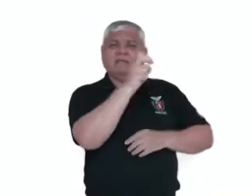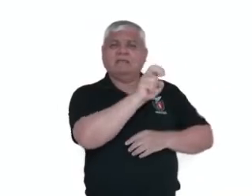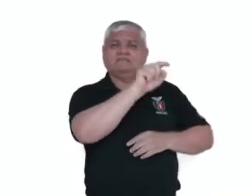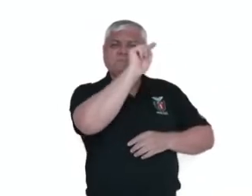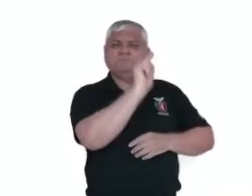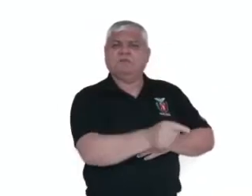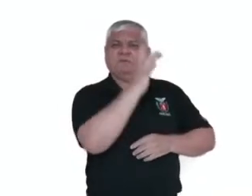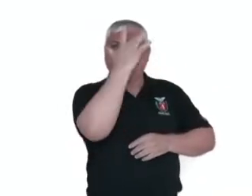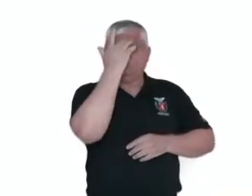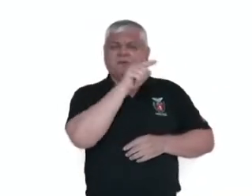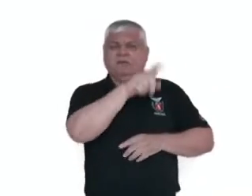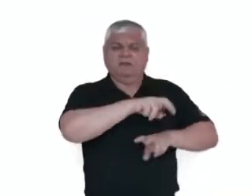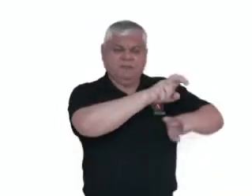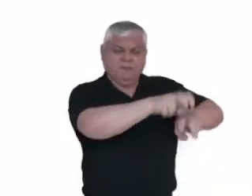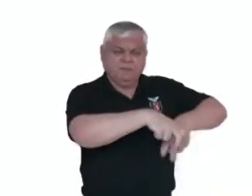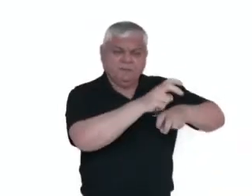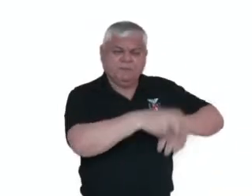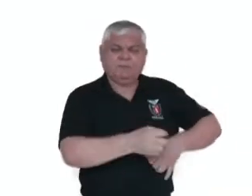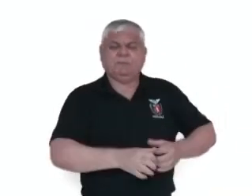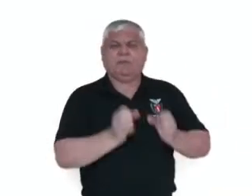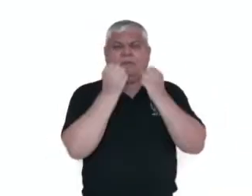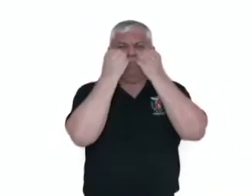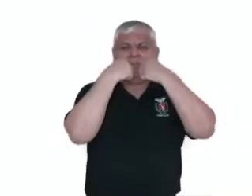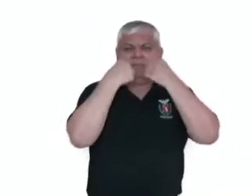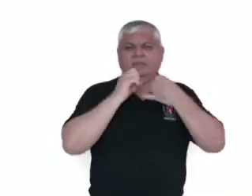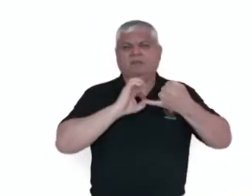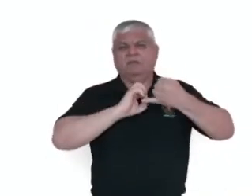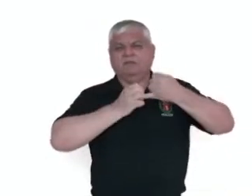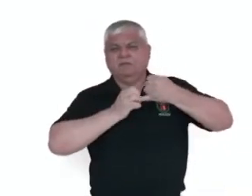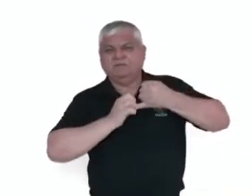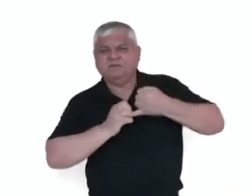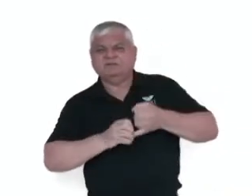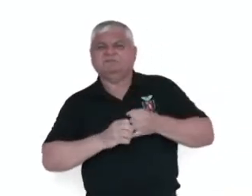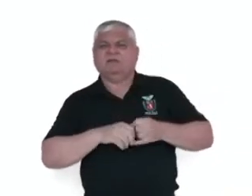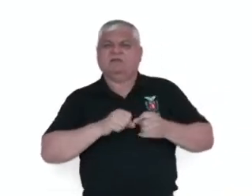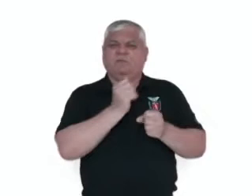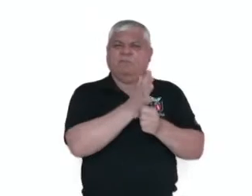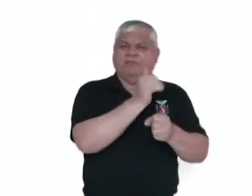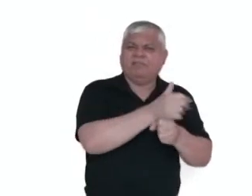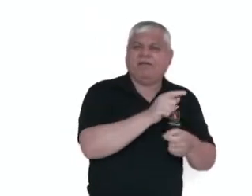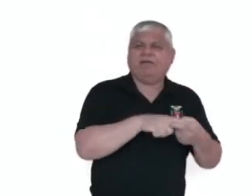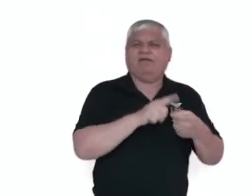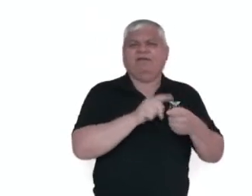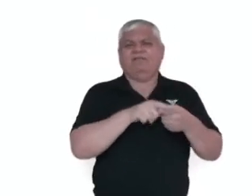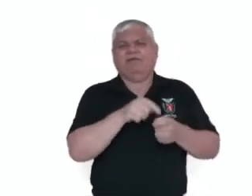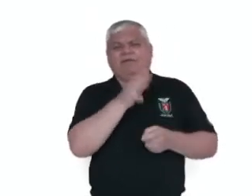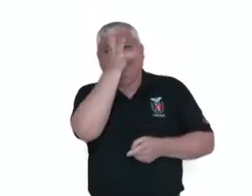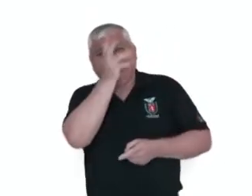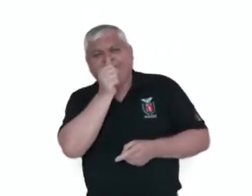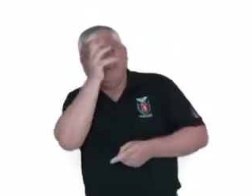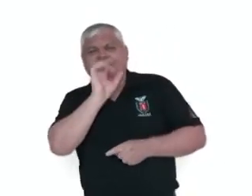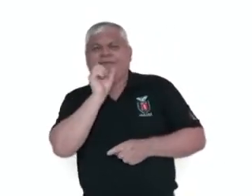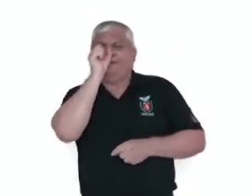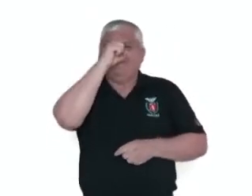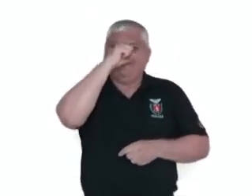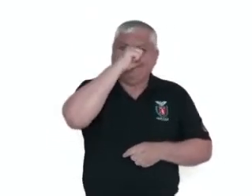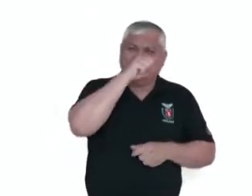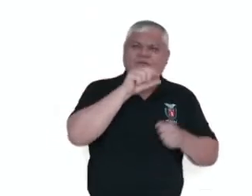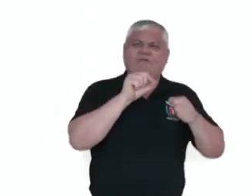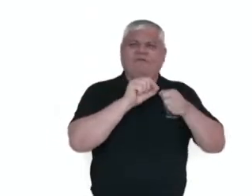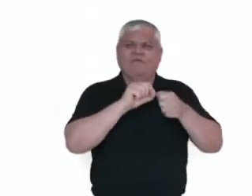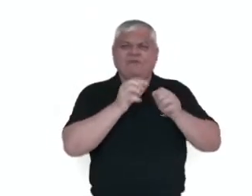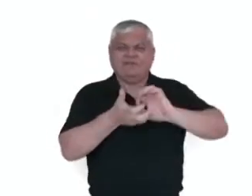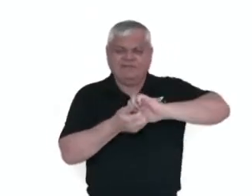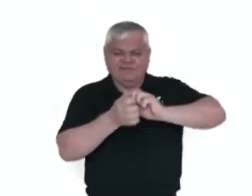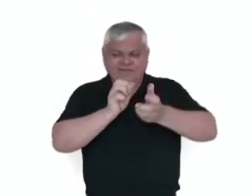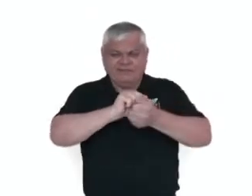milho, feijão, mandioca, batata doce, criavam porcos e galinhas, caçavam, confeccionavam objetos de cerâmica, palha